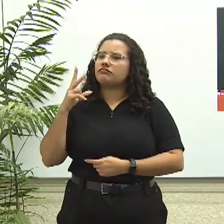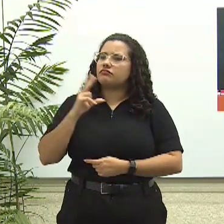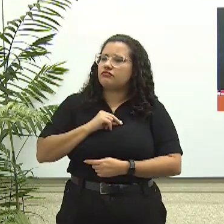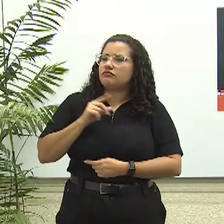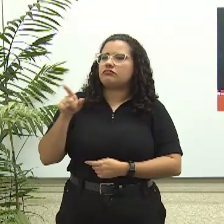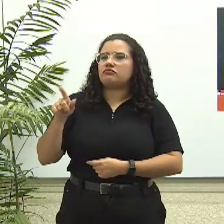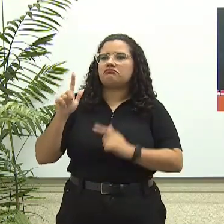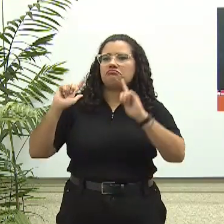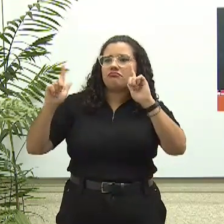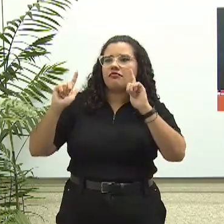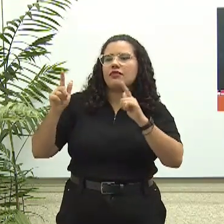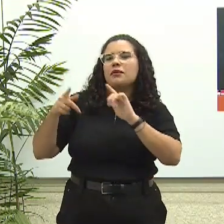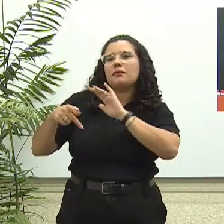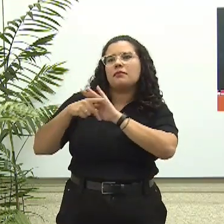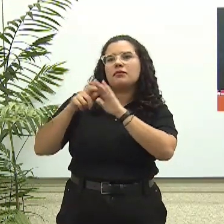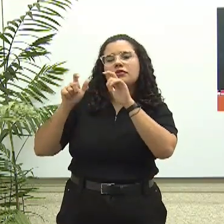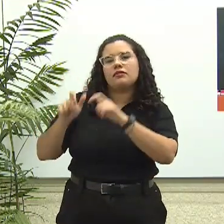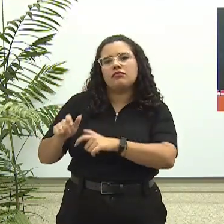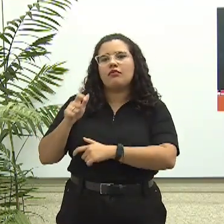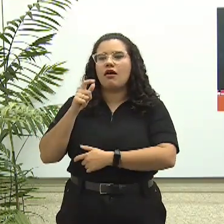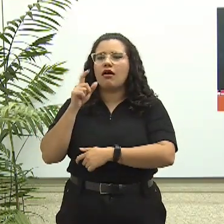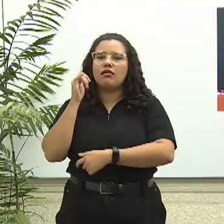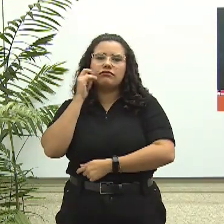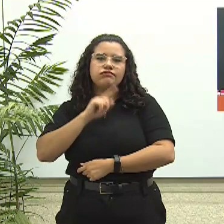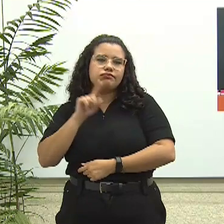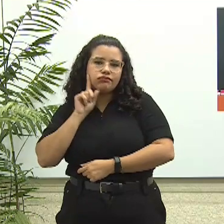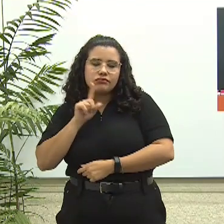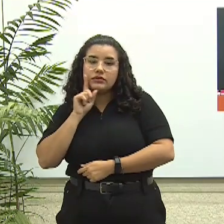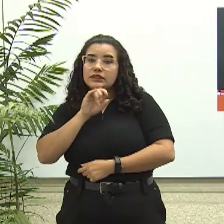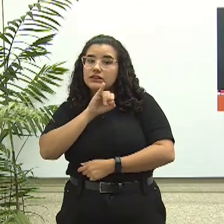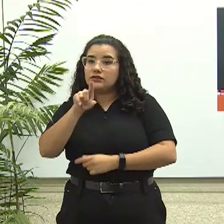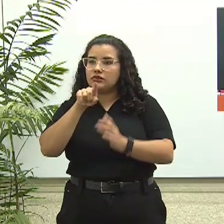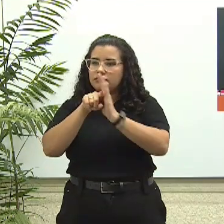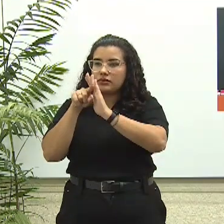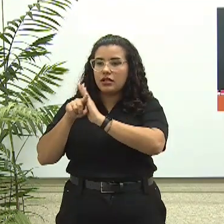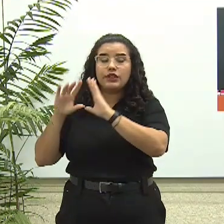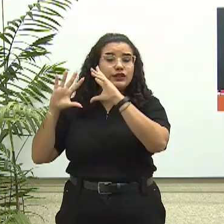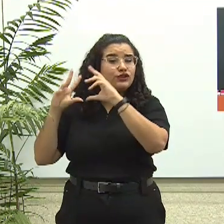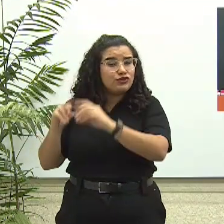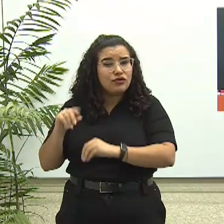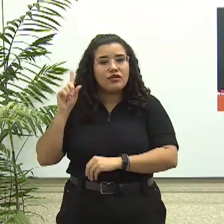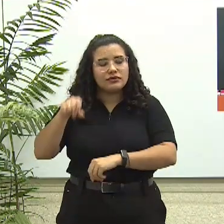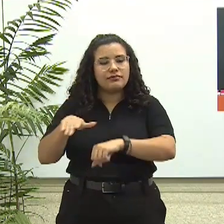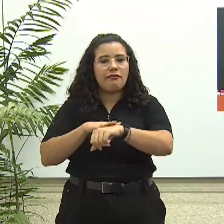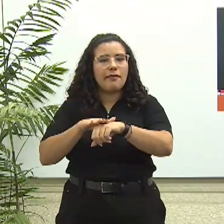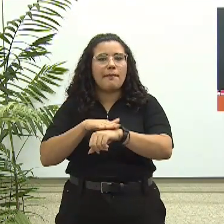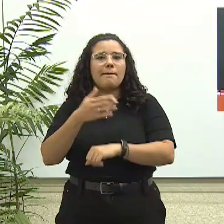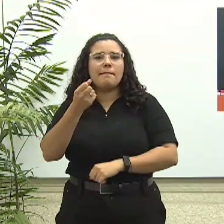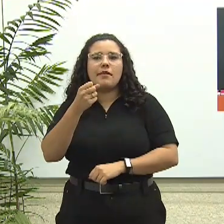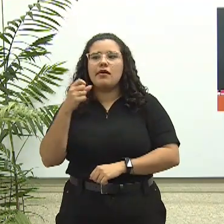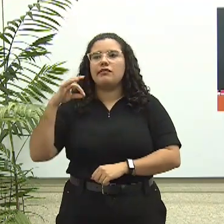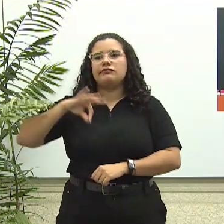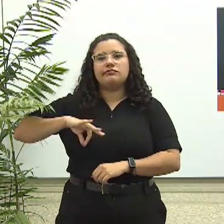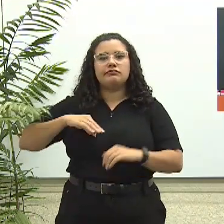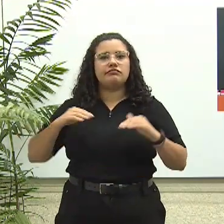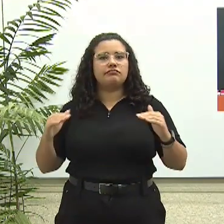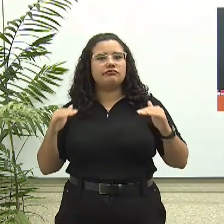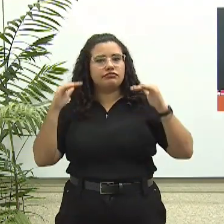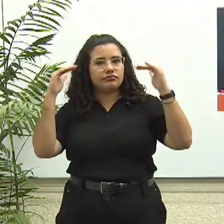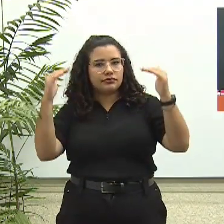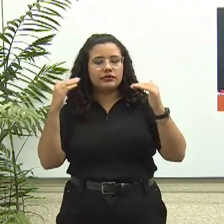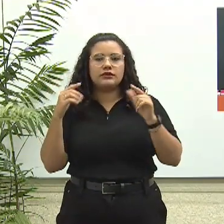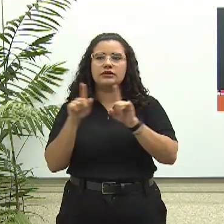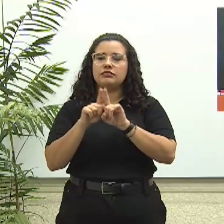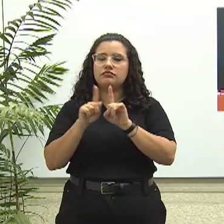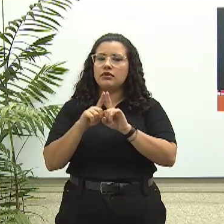da Califórnia se você for pesquisar todos brancos todos de alta classe todos de uma